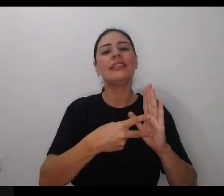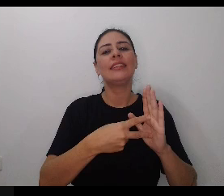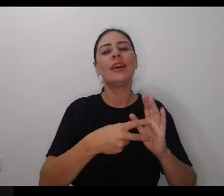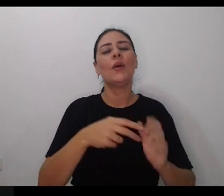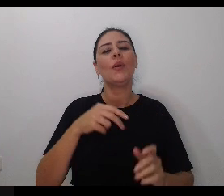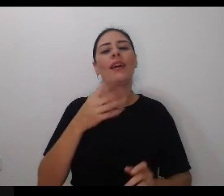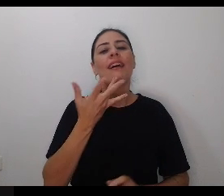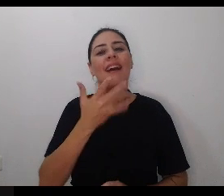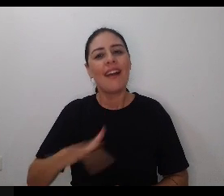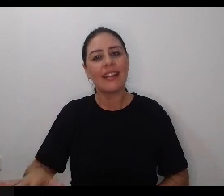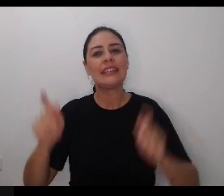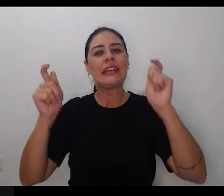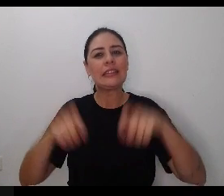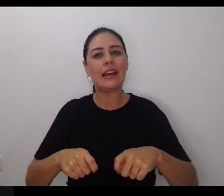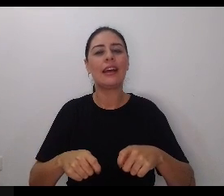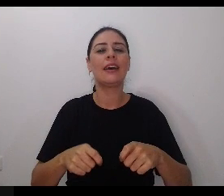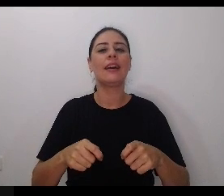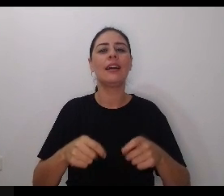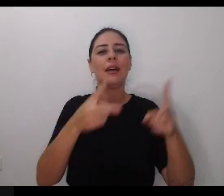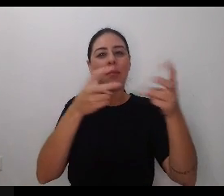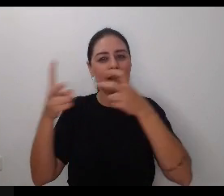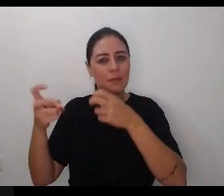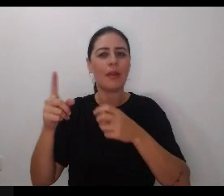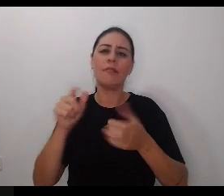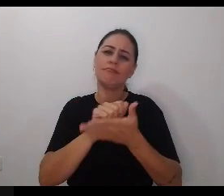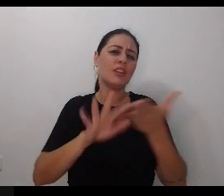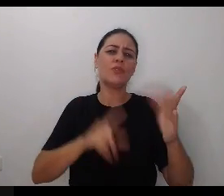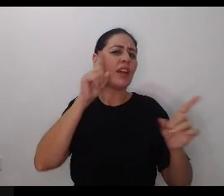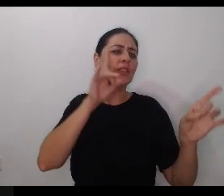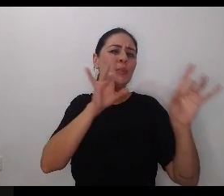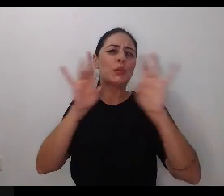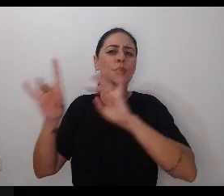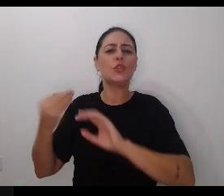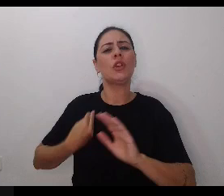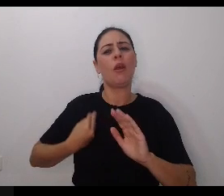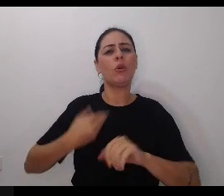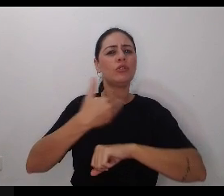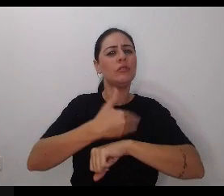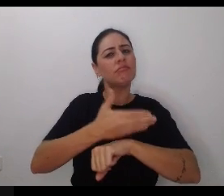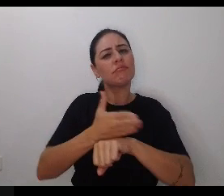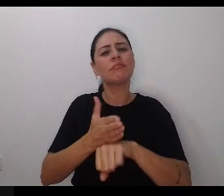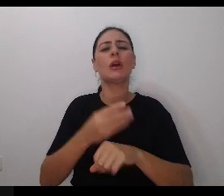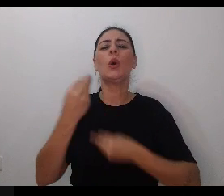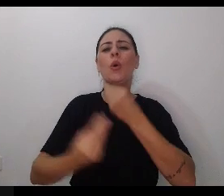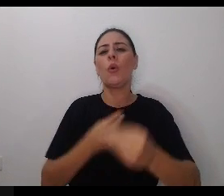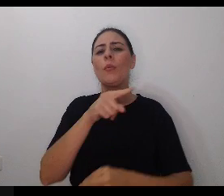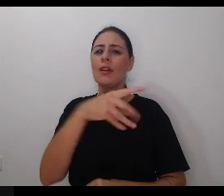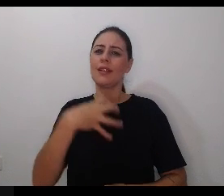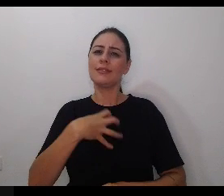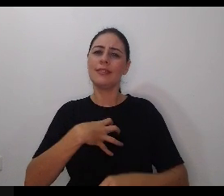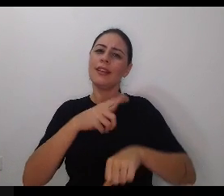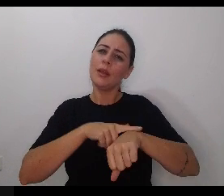disso, a criança pode fazer o reconhecimento disso, né, em atividades do cotidiano dela, né, como que